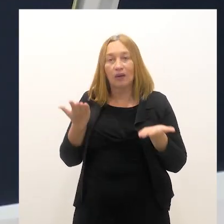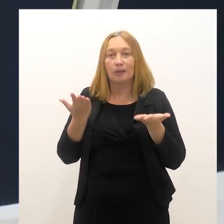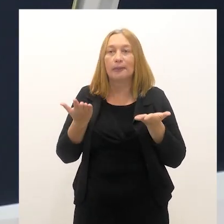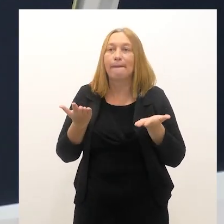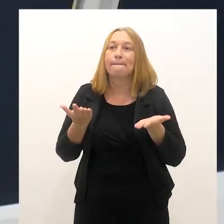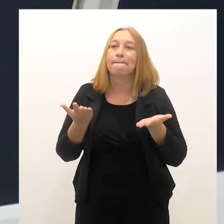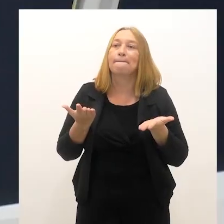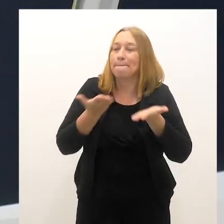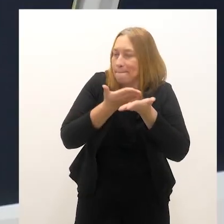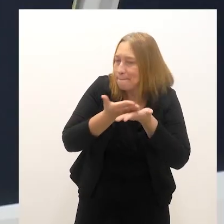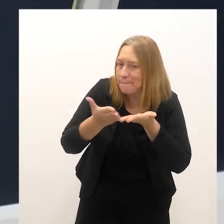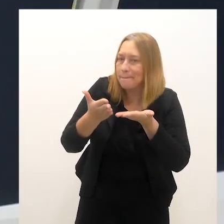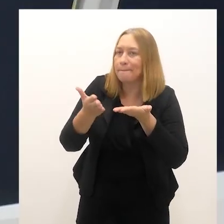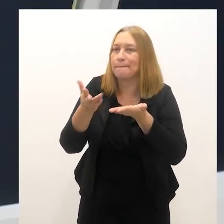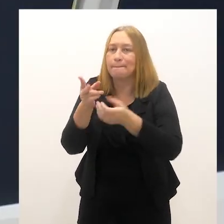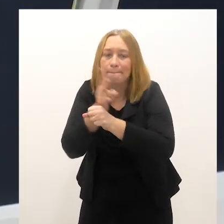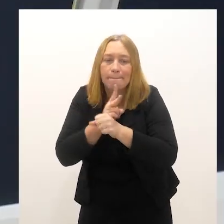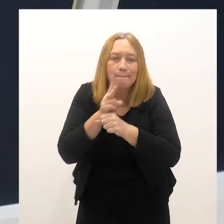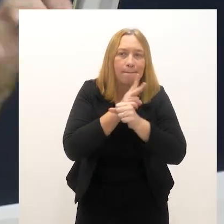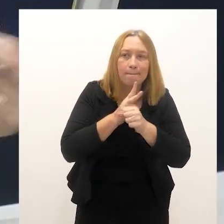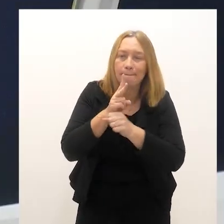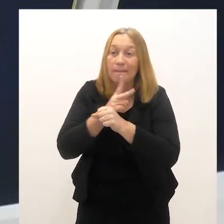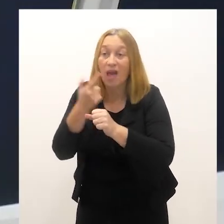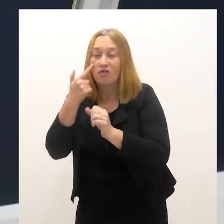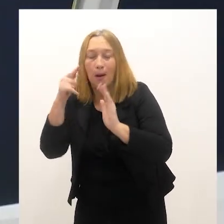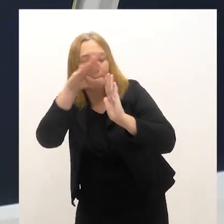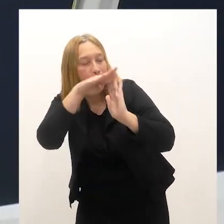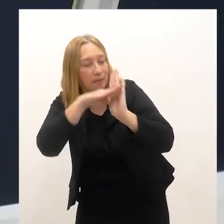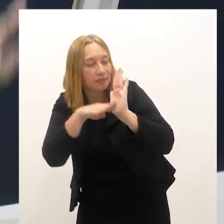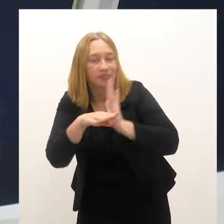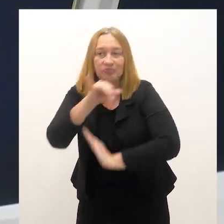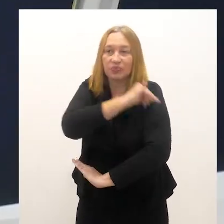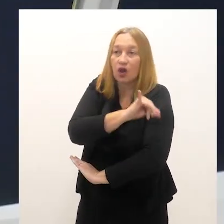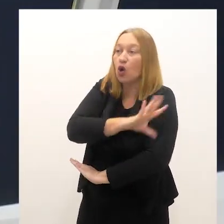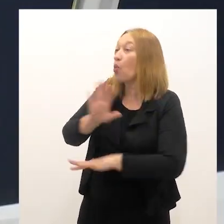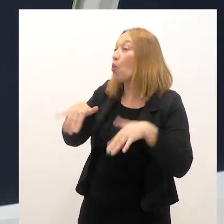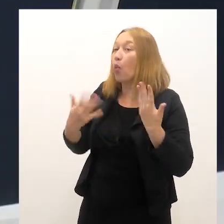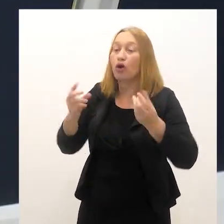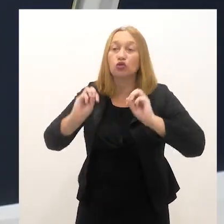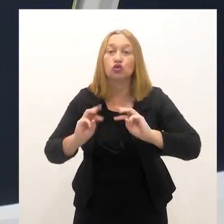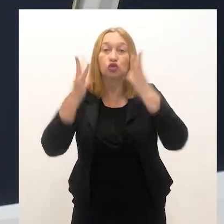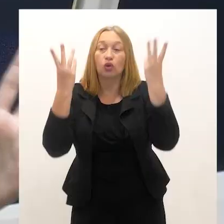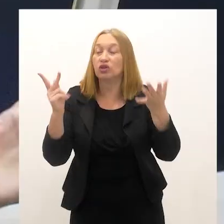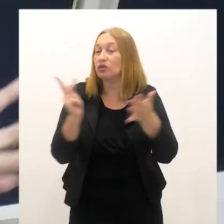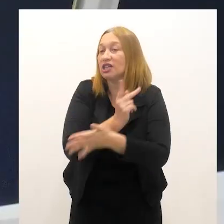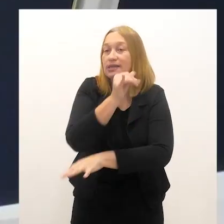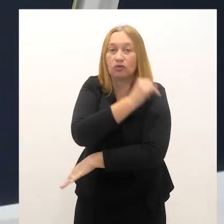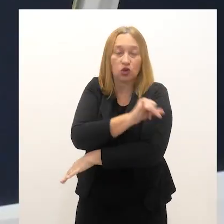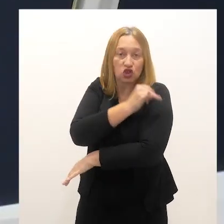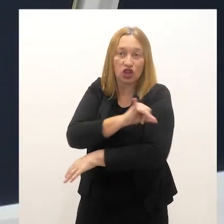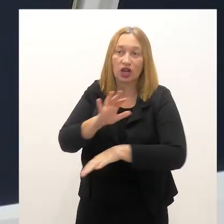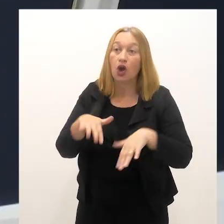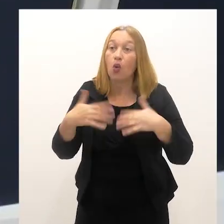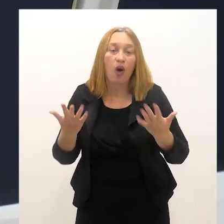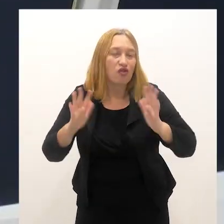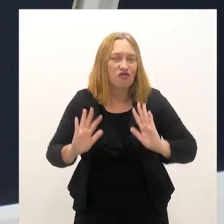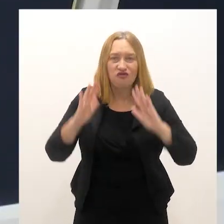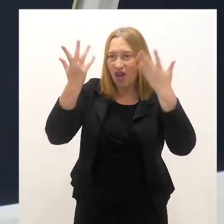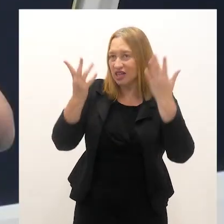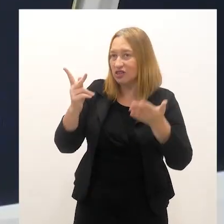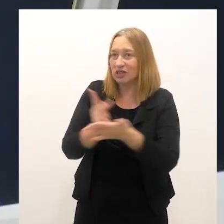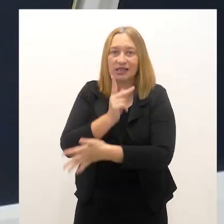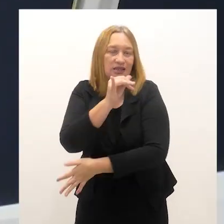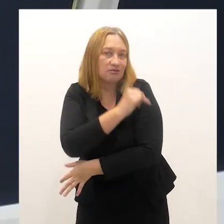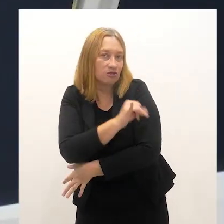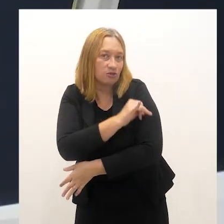E aí a gente começou, né, a ver a agenda do Rio de Janeiro. Quais shows estavam acontecendo no Rio de Janeiro?